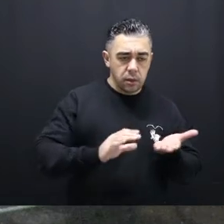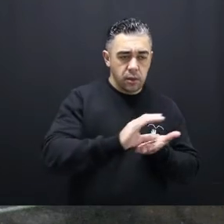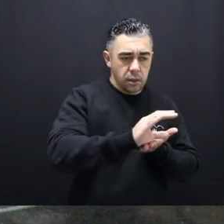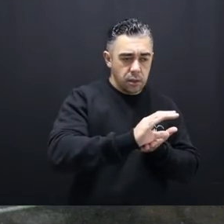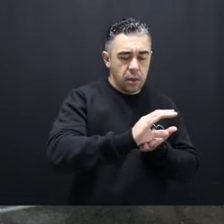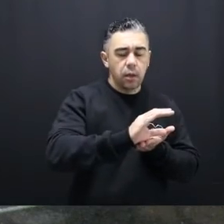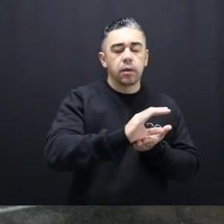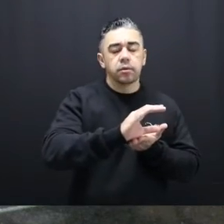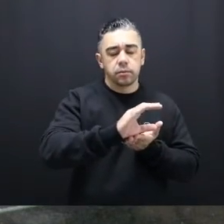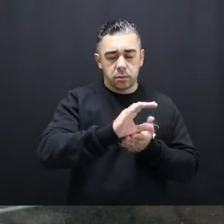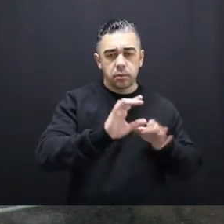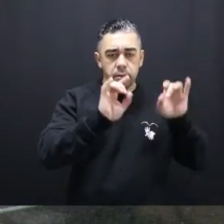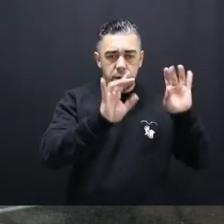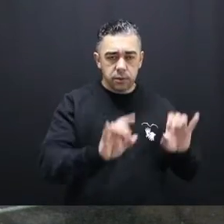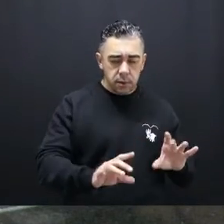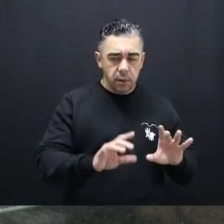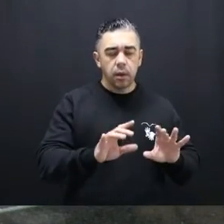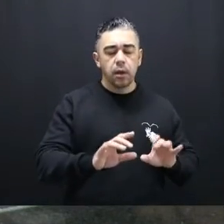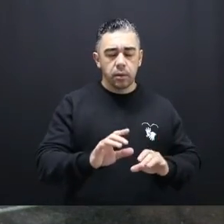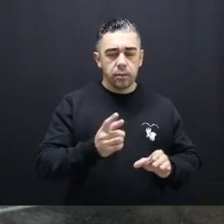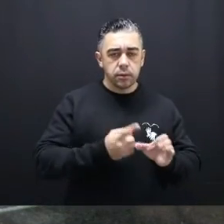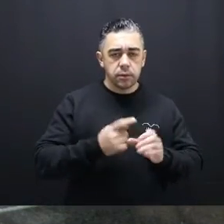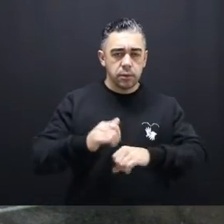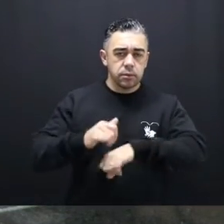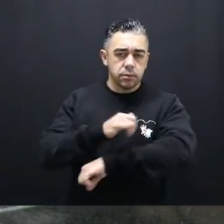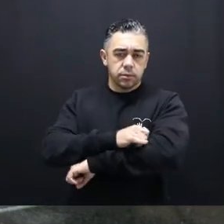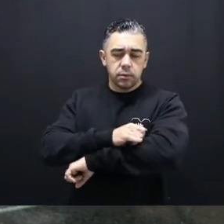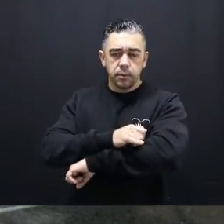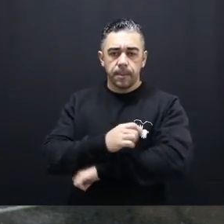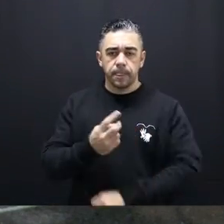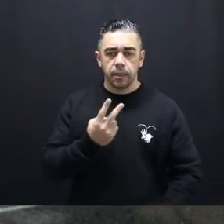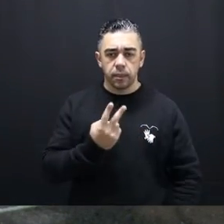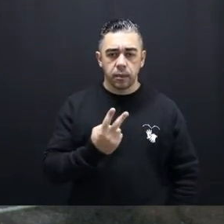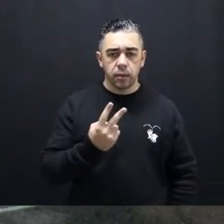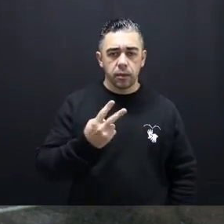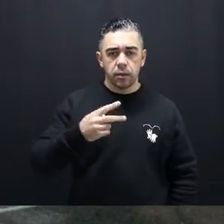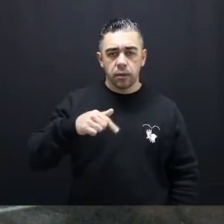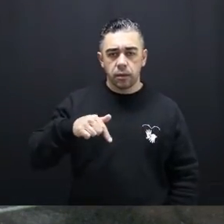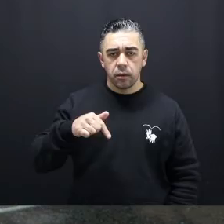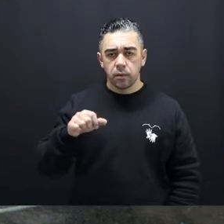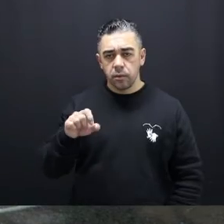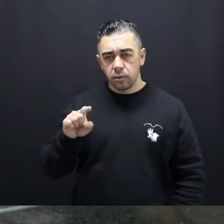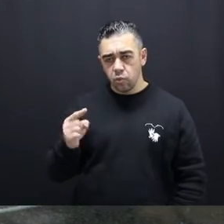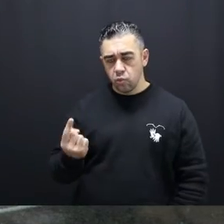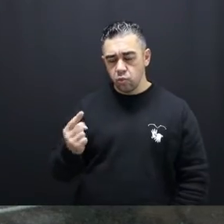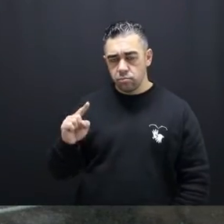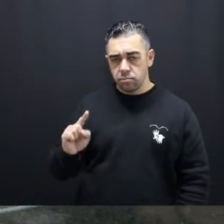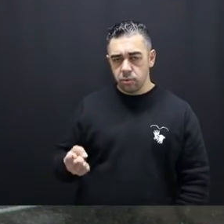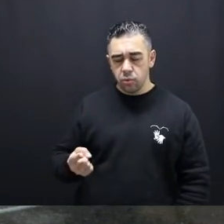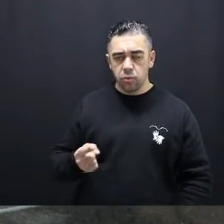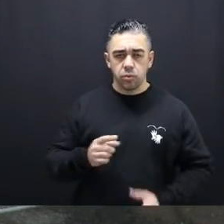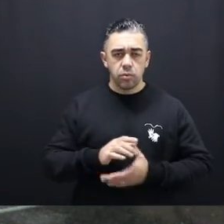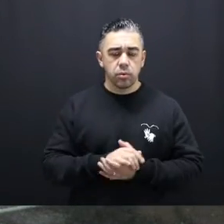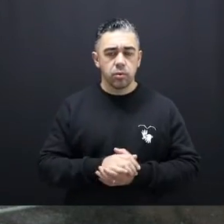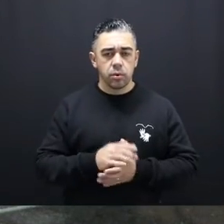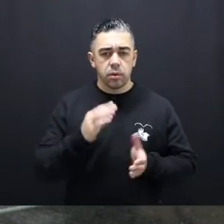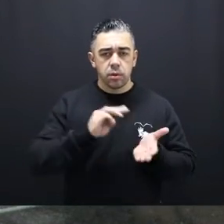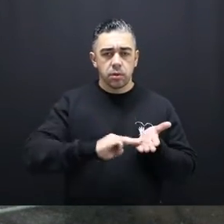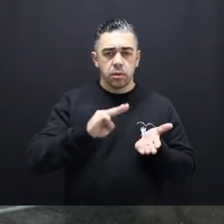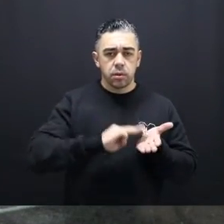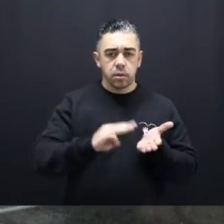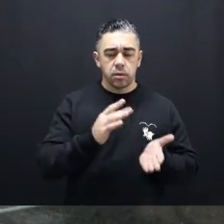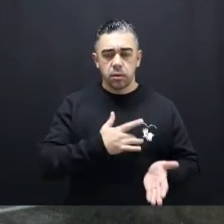adicional especial no orçamento Geral do município no valor de 271 mil r$ 50 e três centavos para a